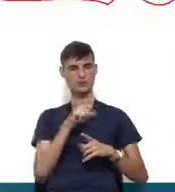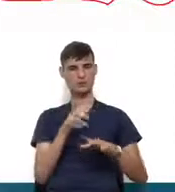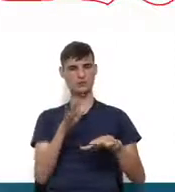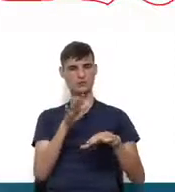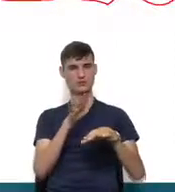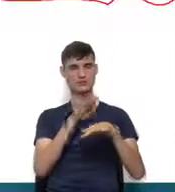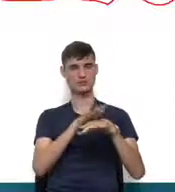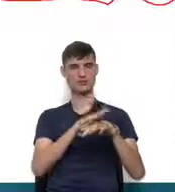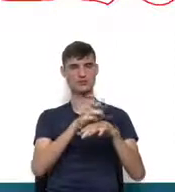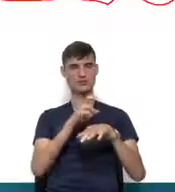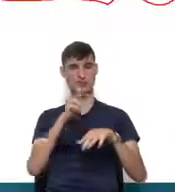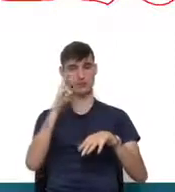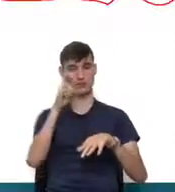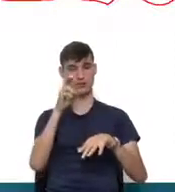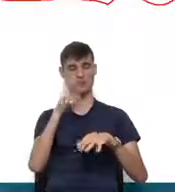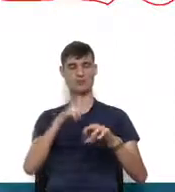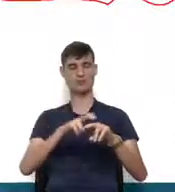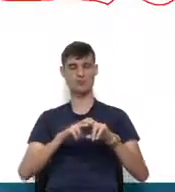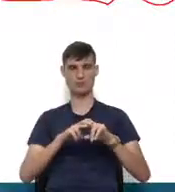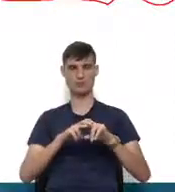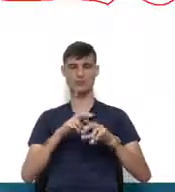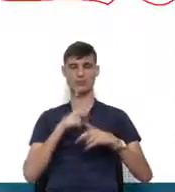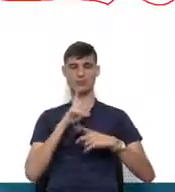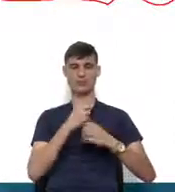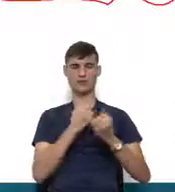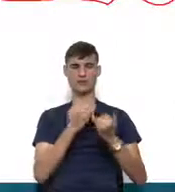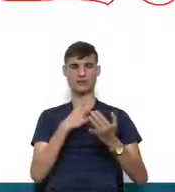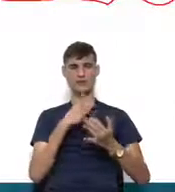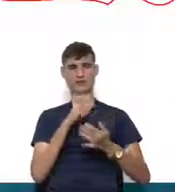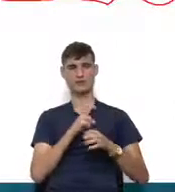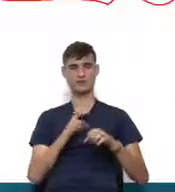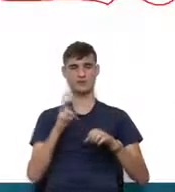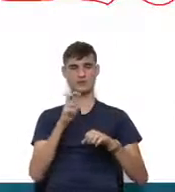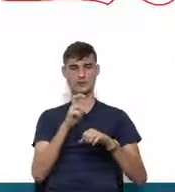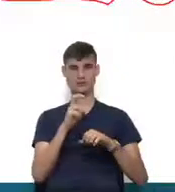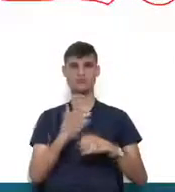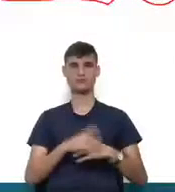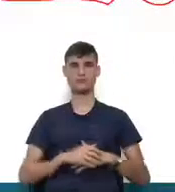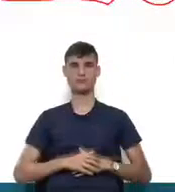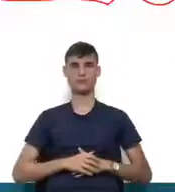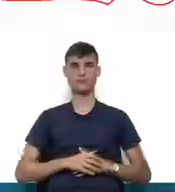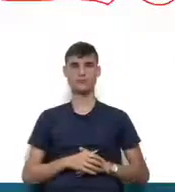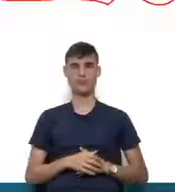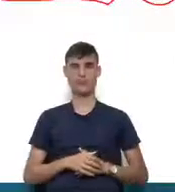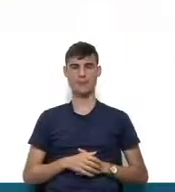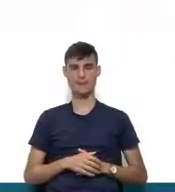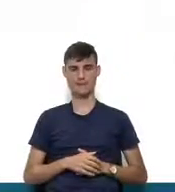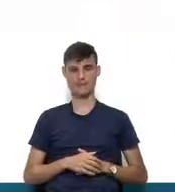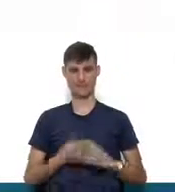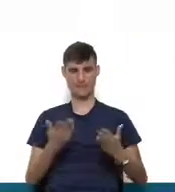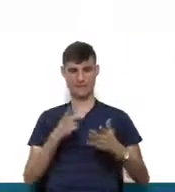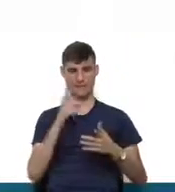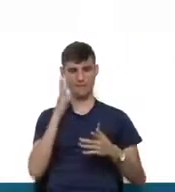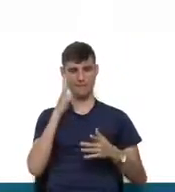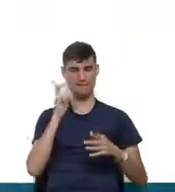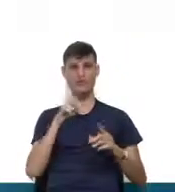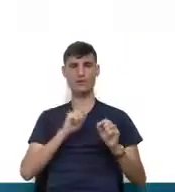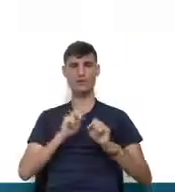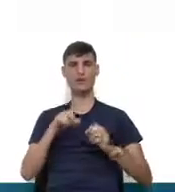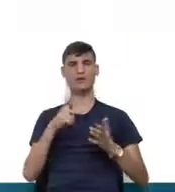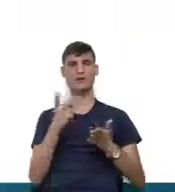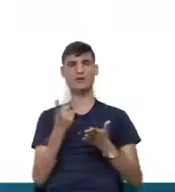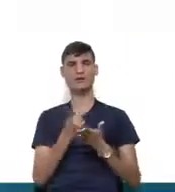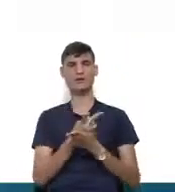quinta. Então, este é o meu polinômio de grau 5. Feito isso, nós temos que pensar no erro agora, né? Que é o